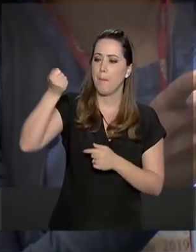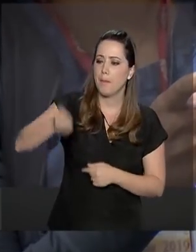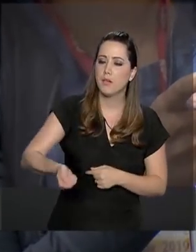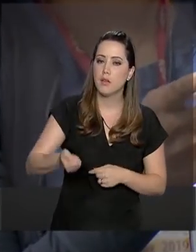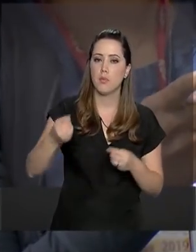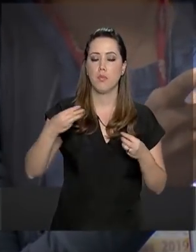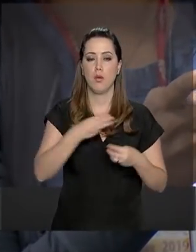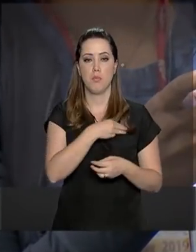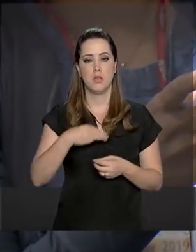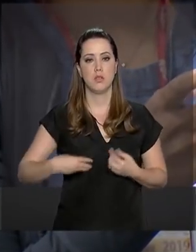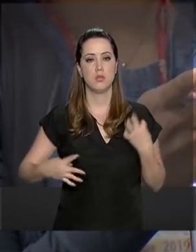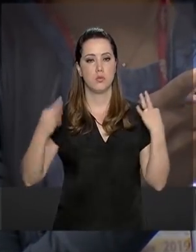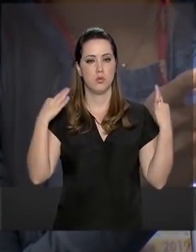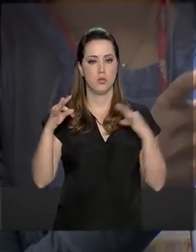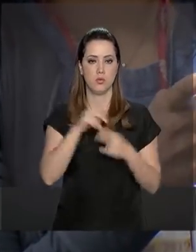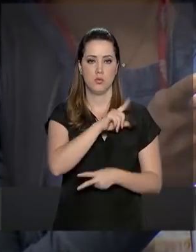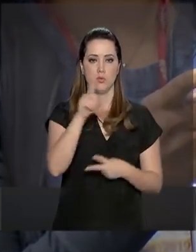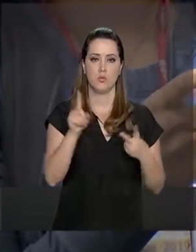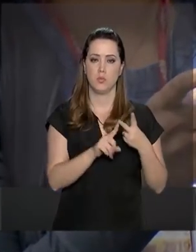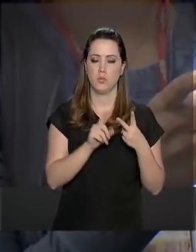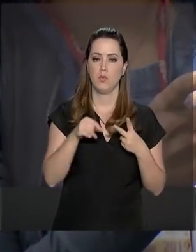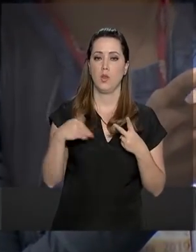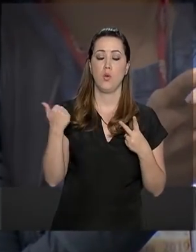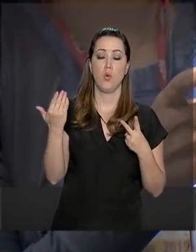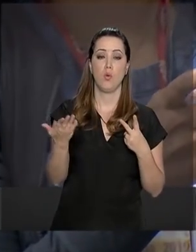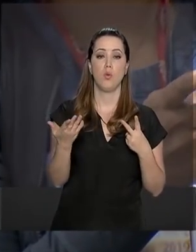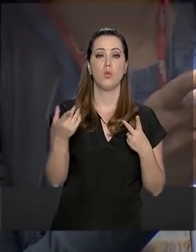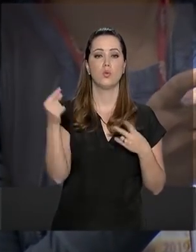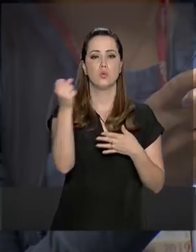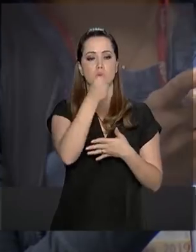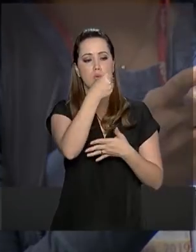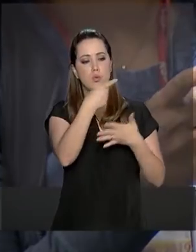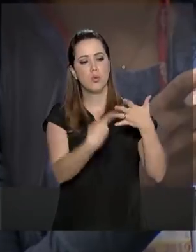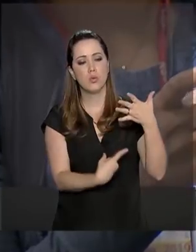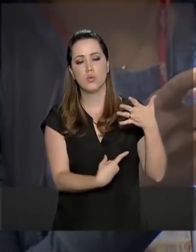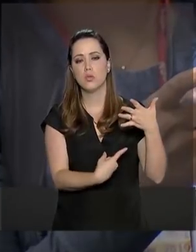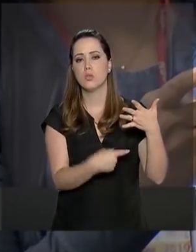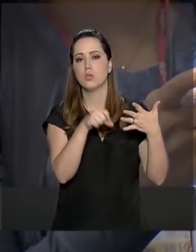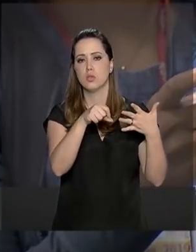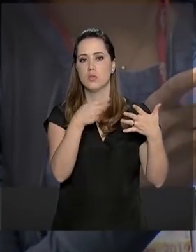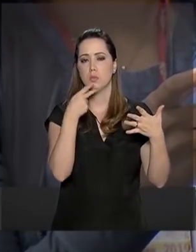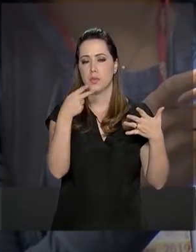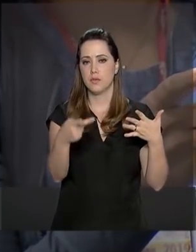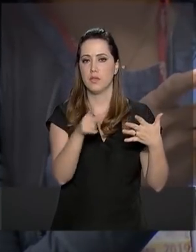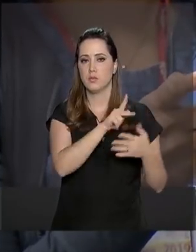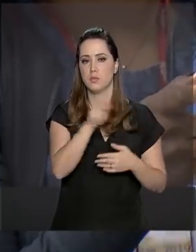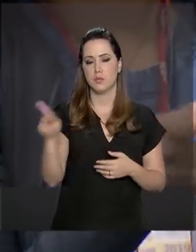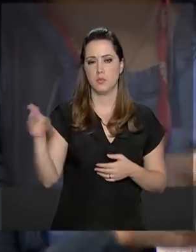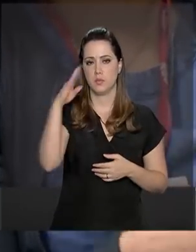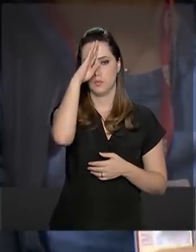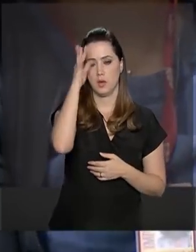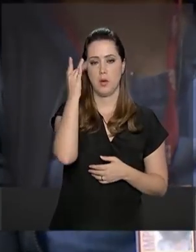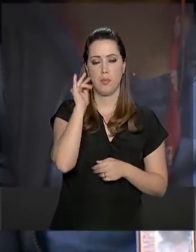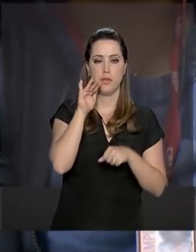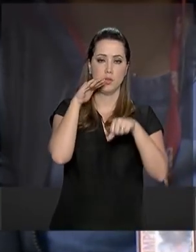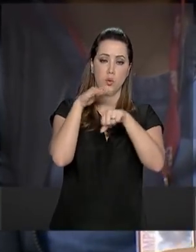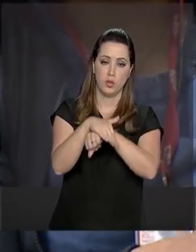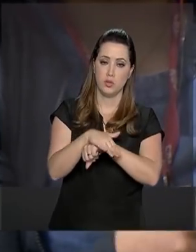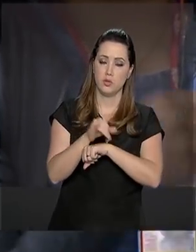ministro e à segunda pergunta é quais vão ser os tópicos abordados no pronunciamento do presidente amanhã à noite